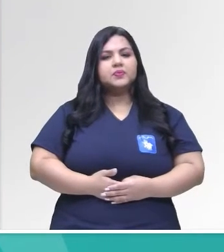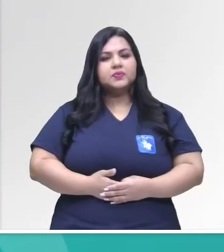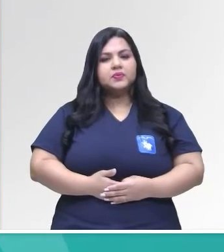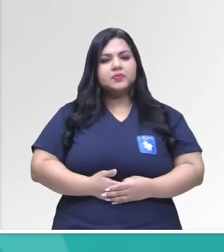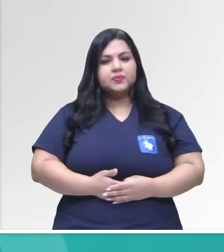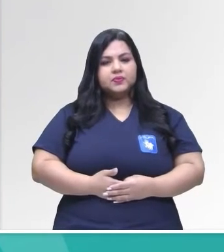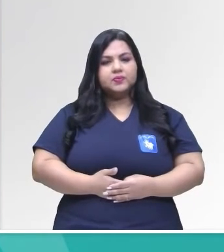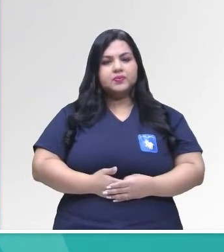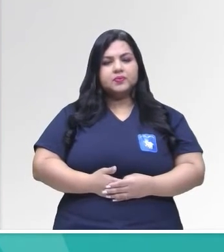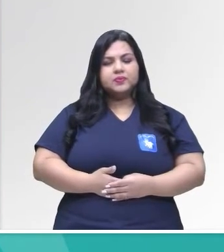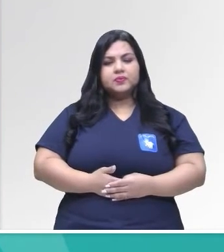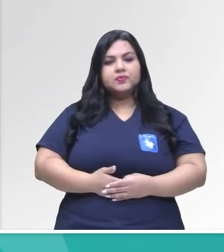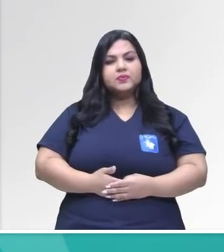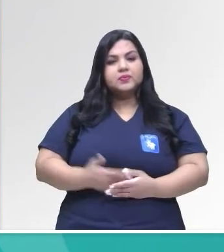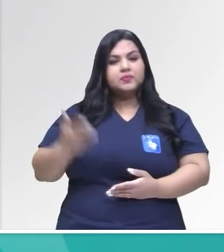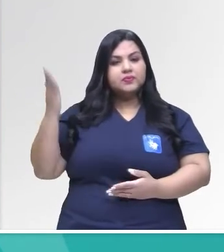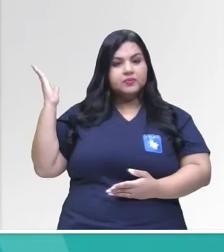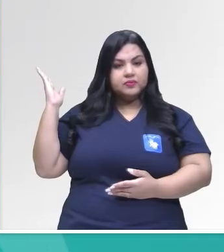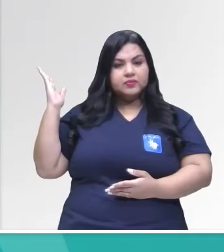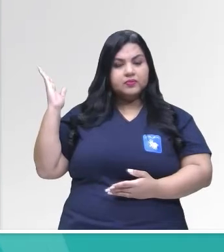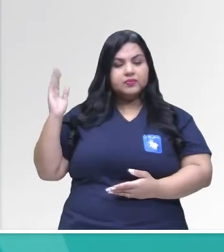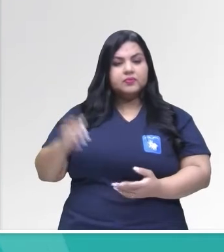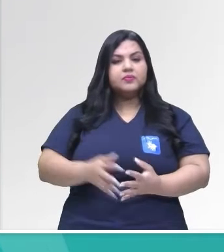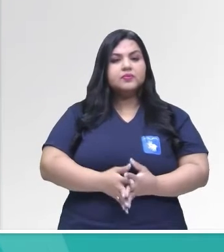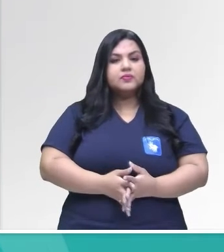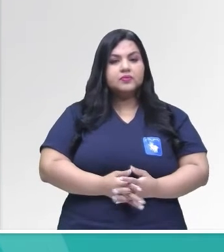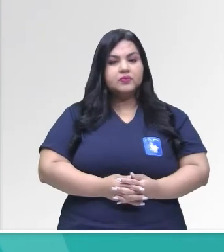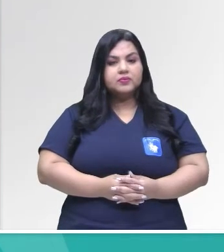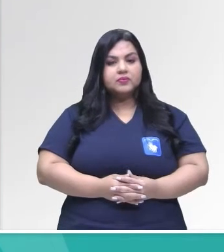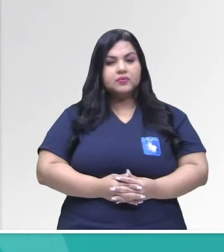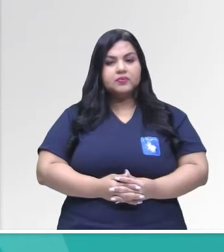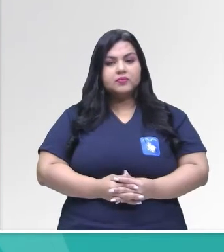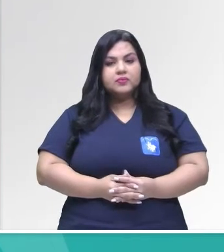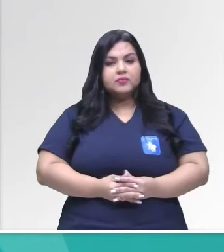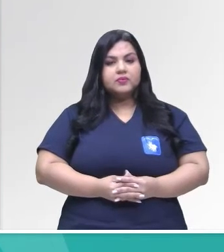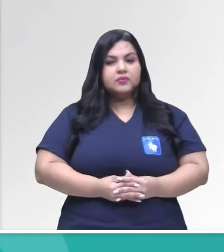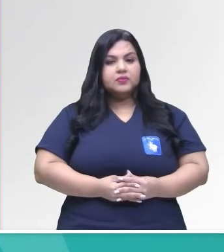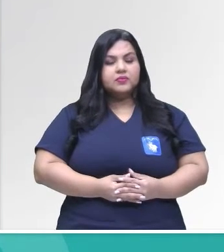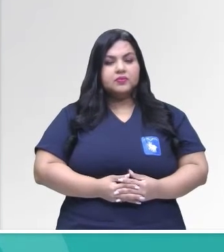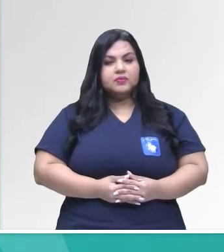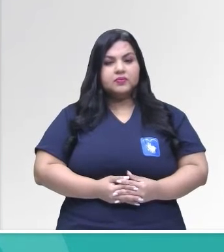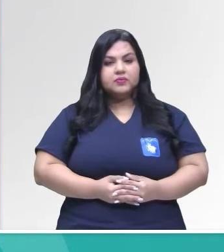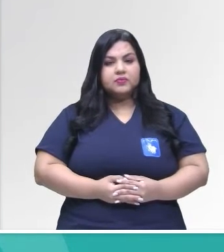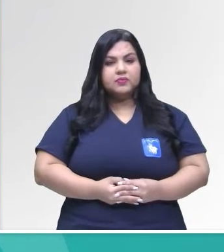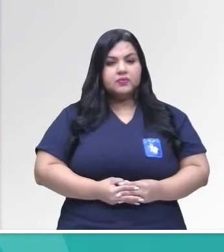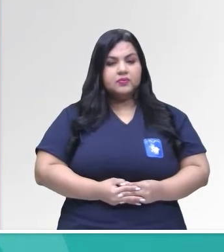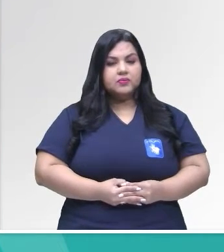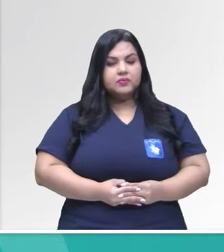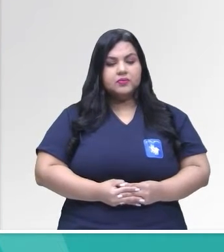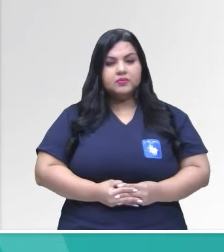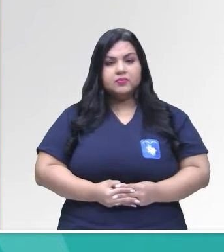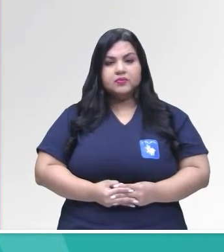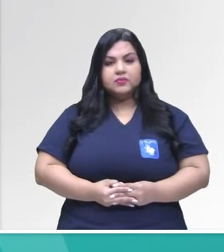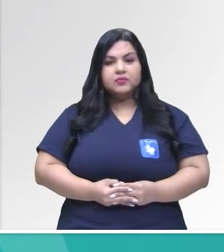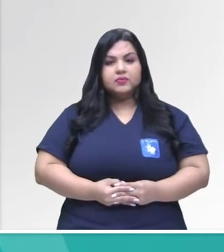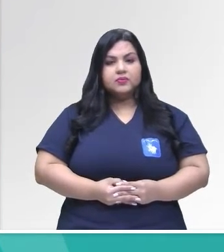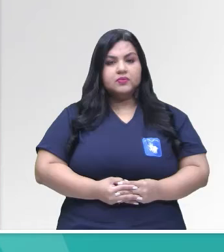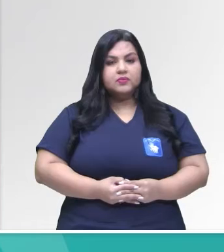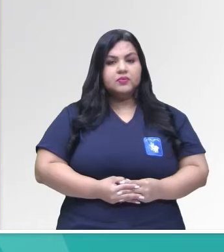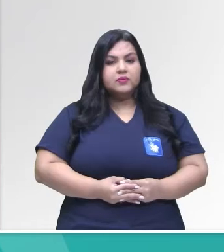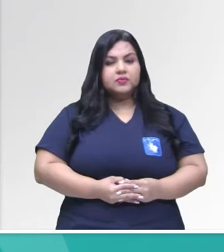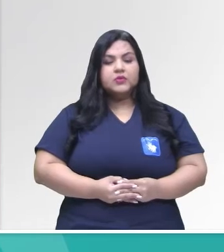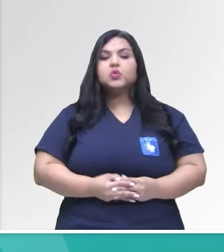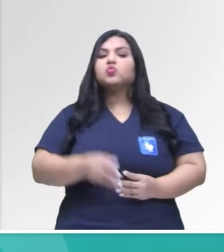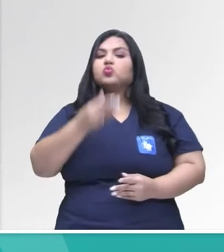soda powder was mixed with water by Frank Epperson. Então, esse aqui foi